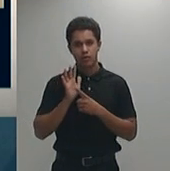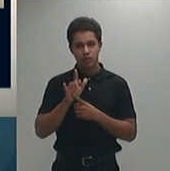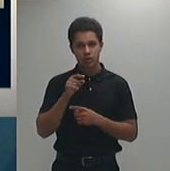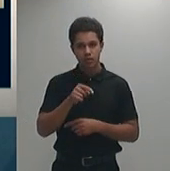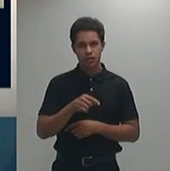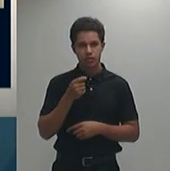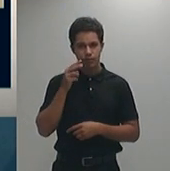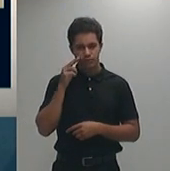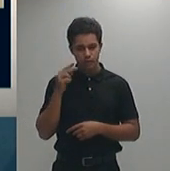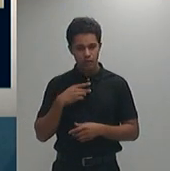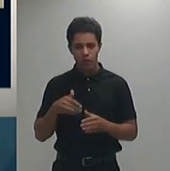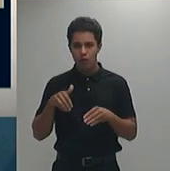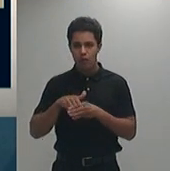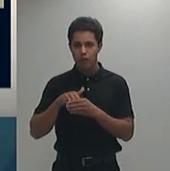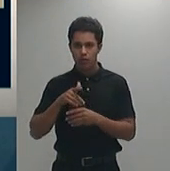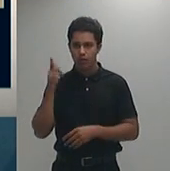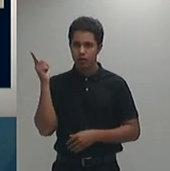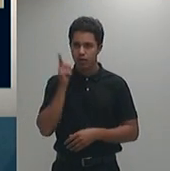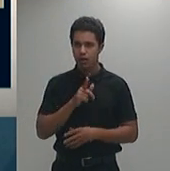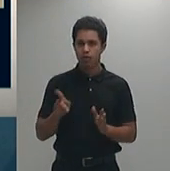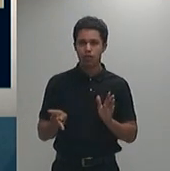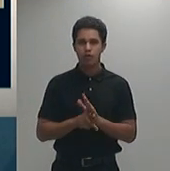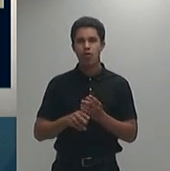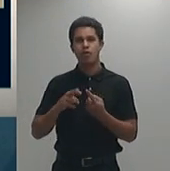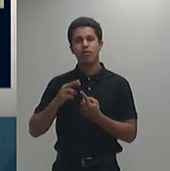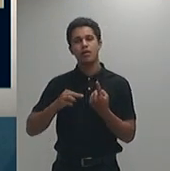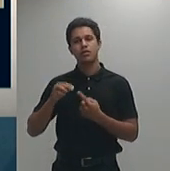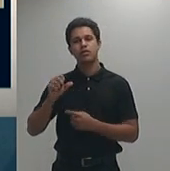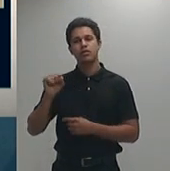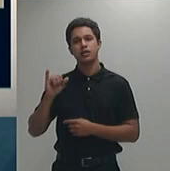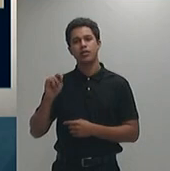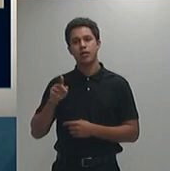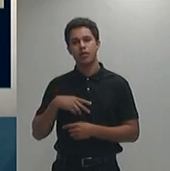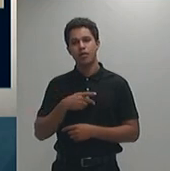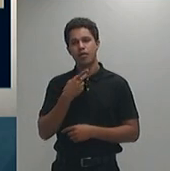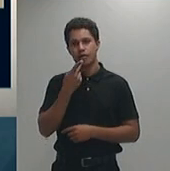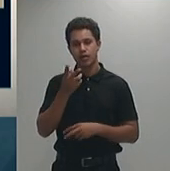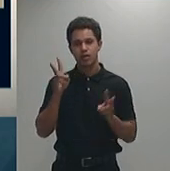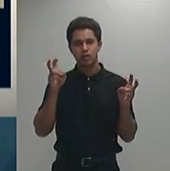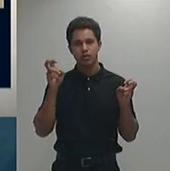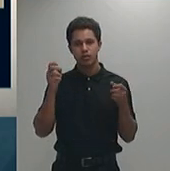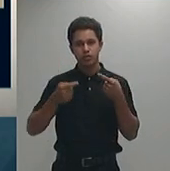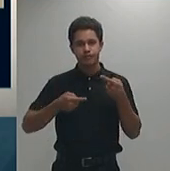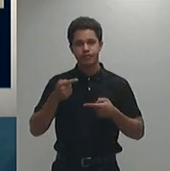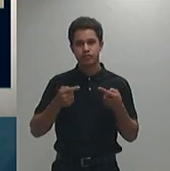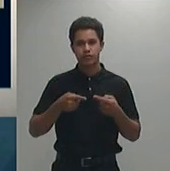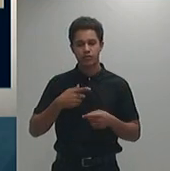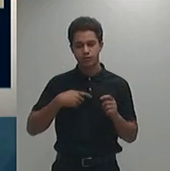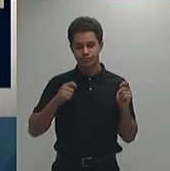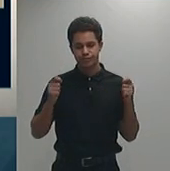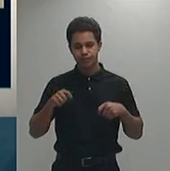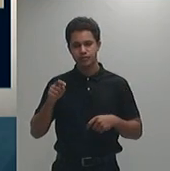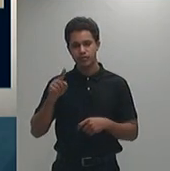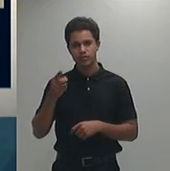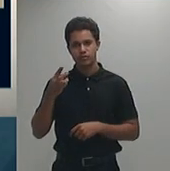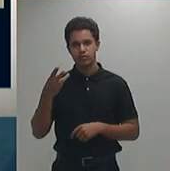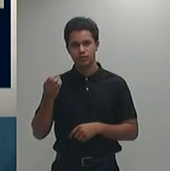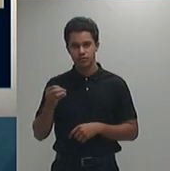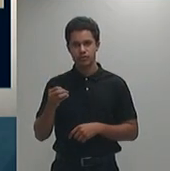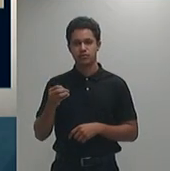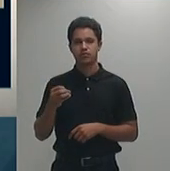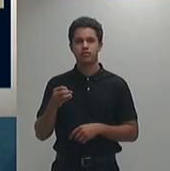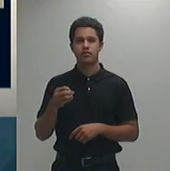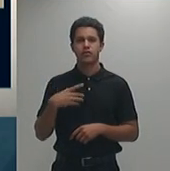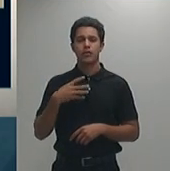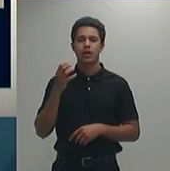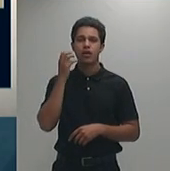vencido proferido pelo eminente Ministro Sá Que tal se referir ao conflito de competência 113 260 adotou